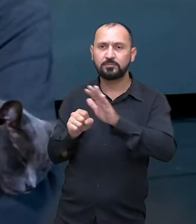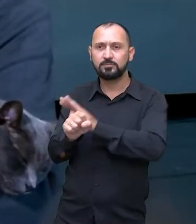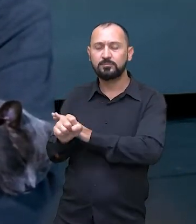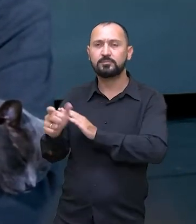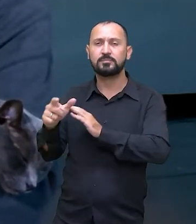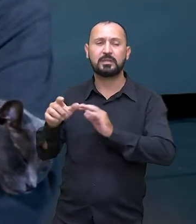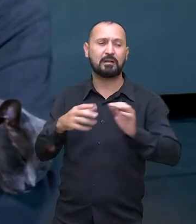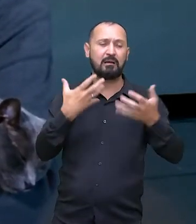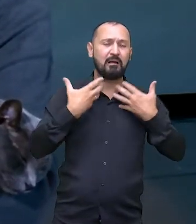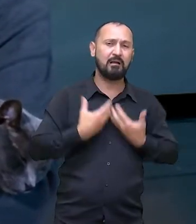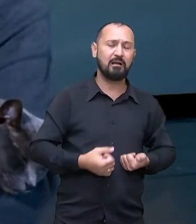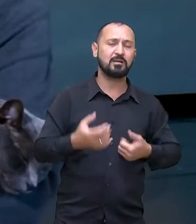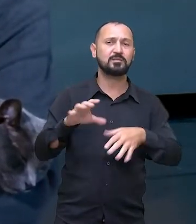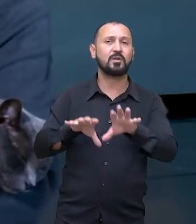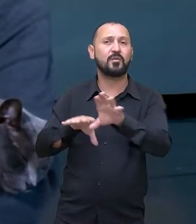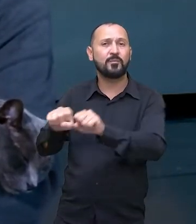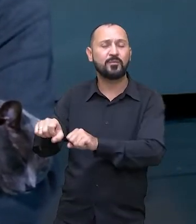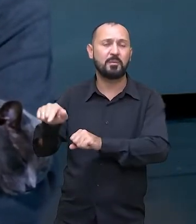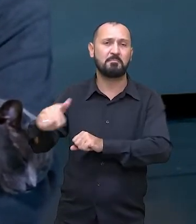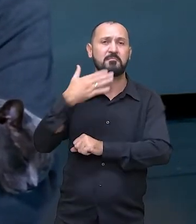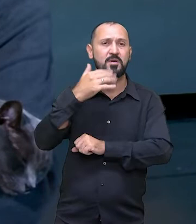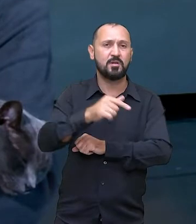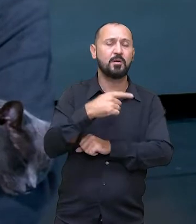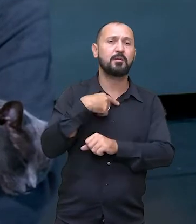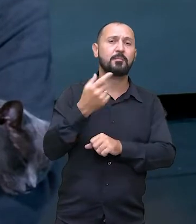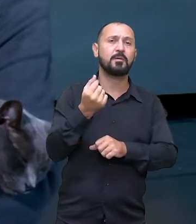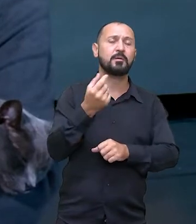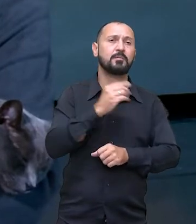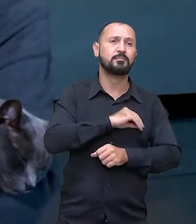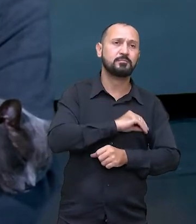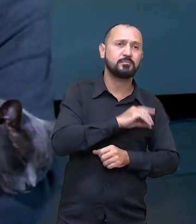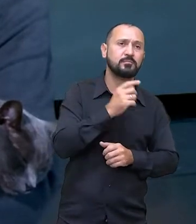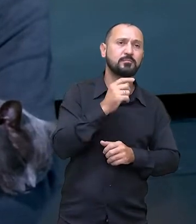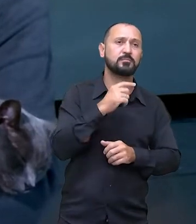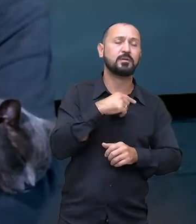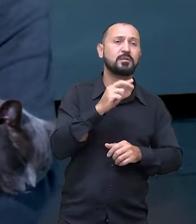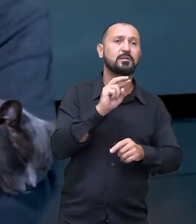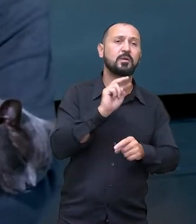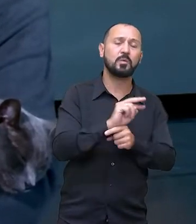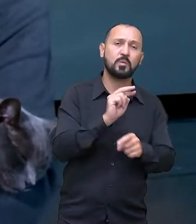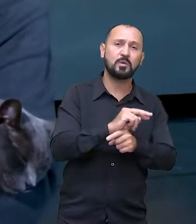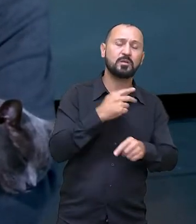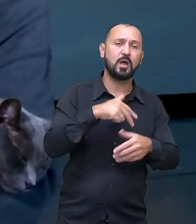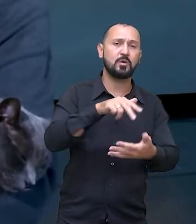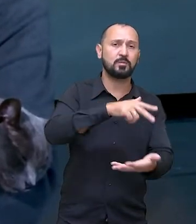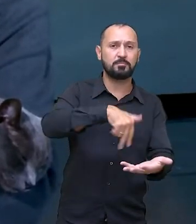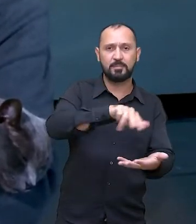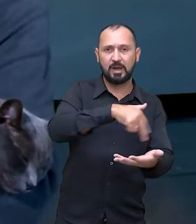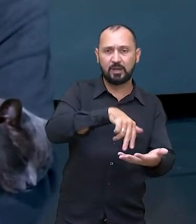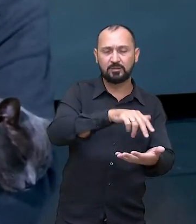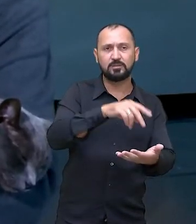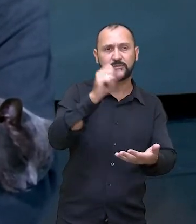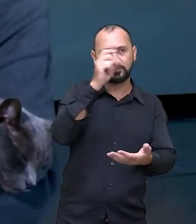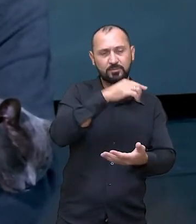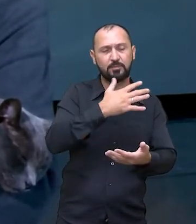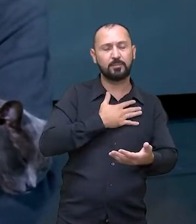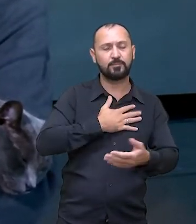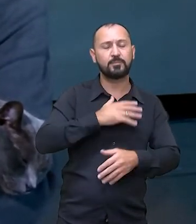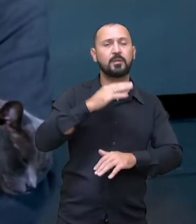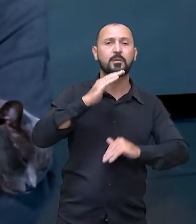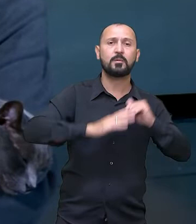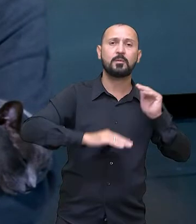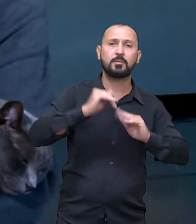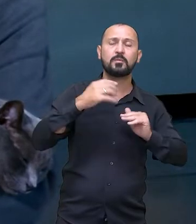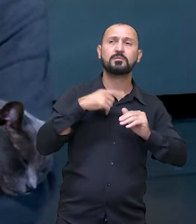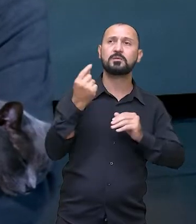mais a cena, que é um lugar bastante cansativo, é um lugar difícil para você remunerar e manter esses bailarinos, né, de alguma forma. Para